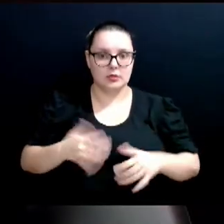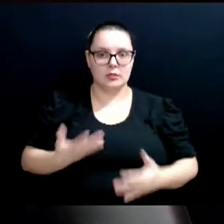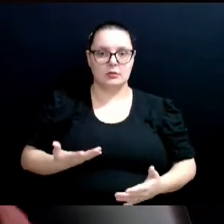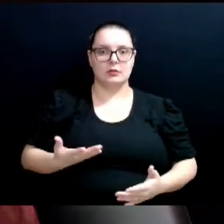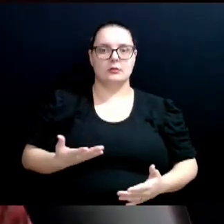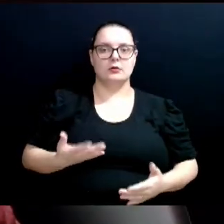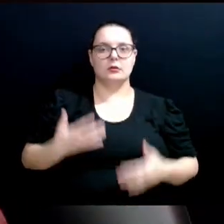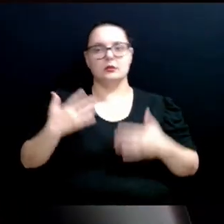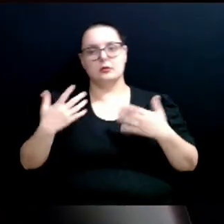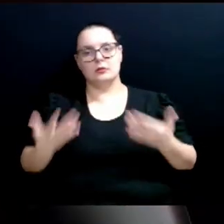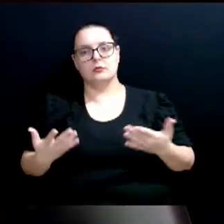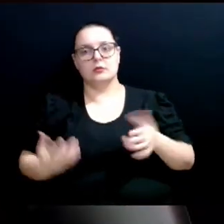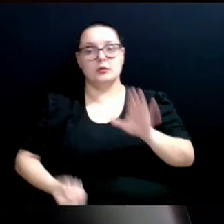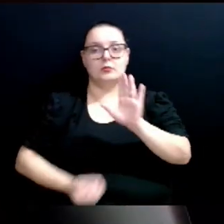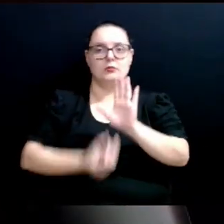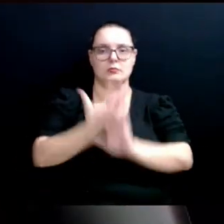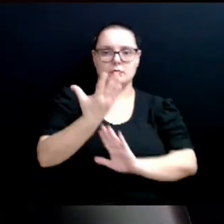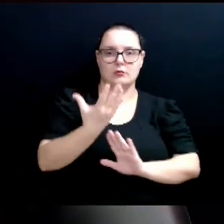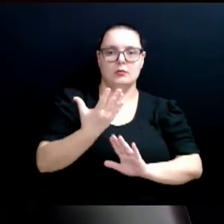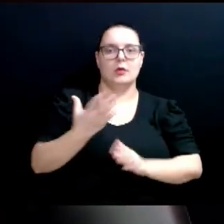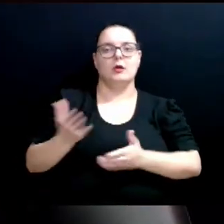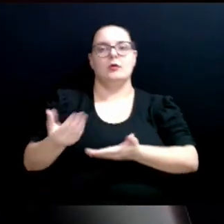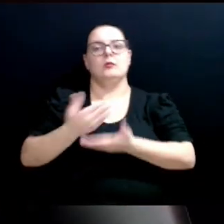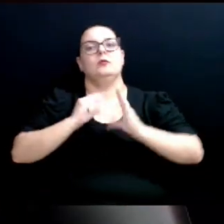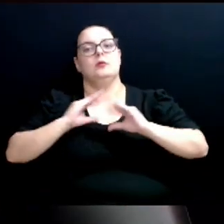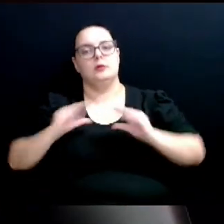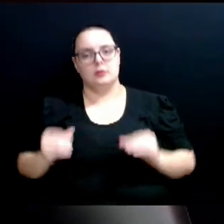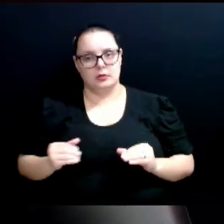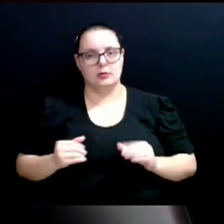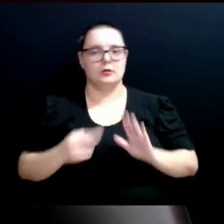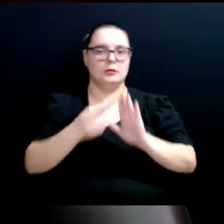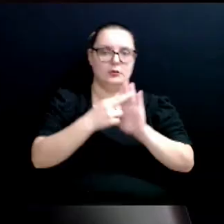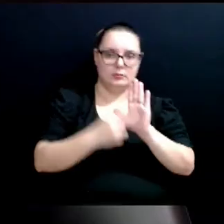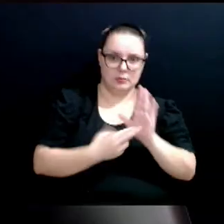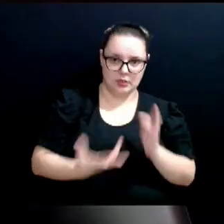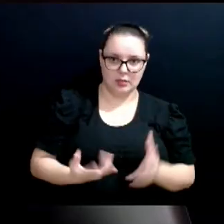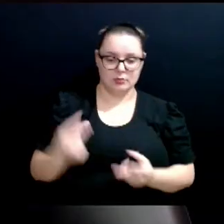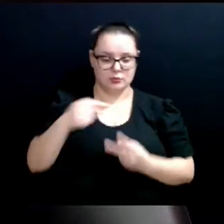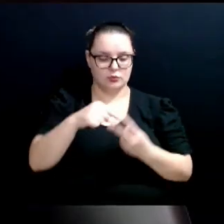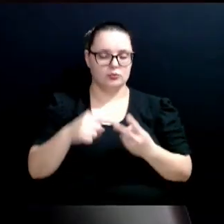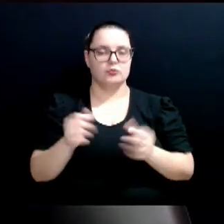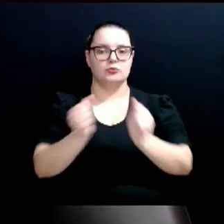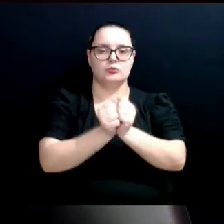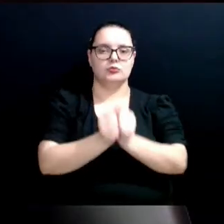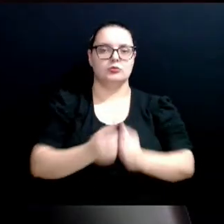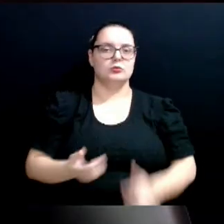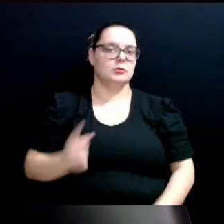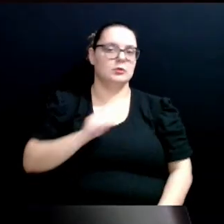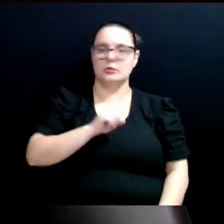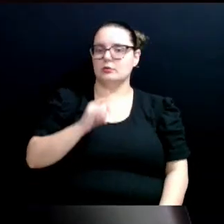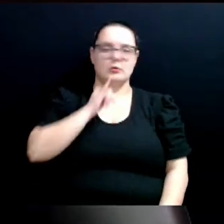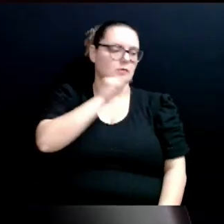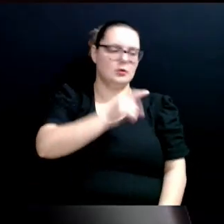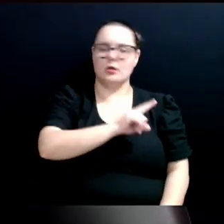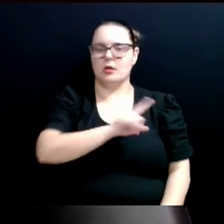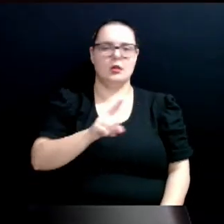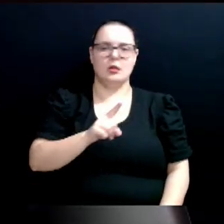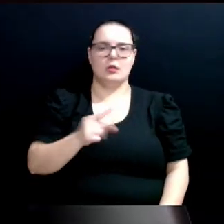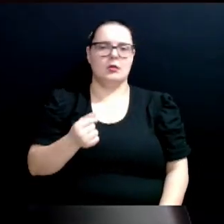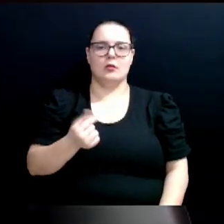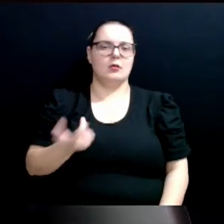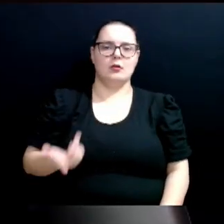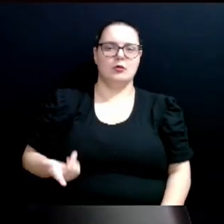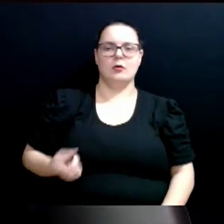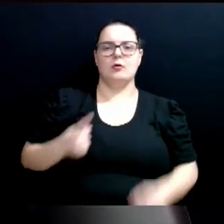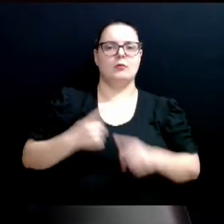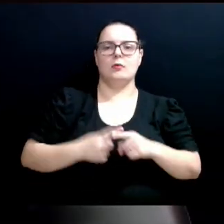criando um acolhimento e uma regra. Porque você não vai dizer, não, você não vai ter esse dinheiro, porque não é porque seu